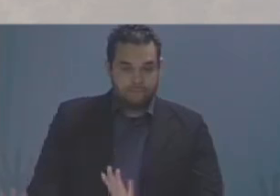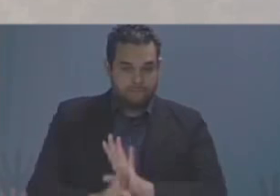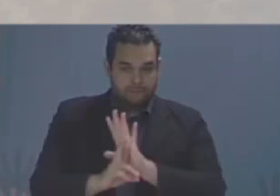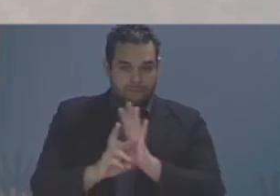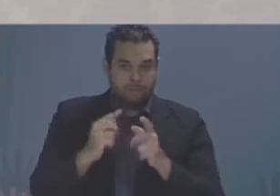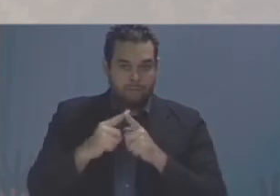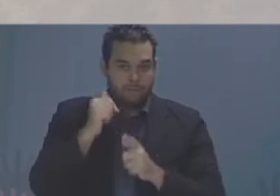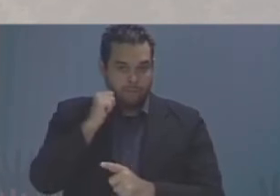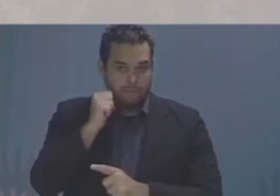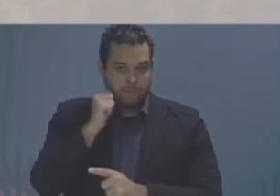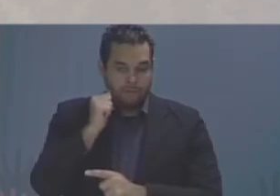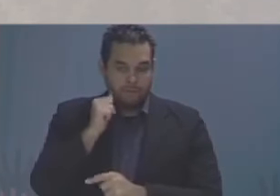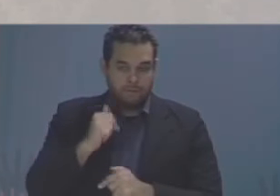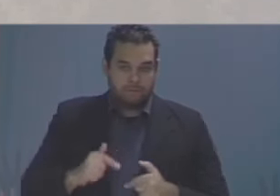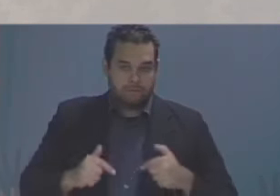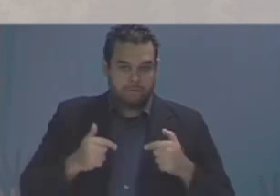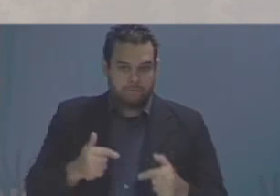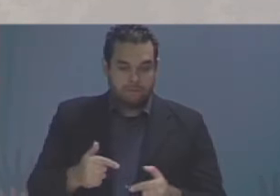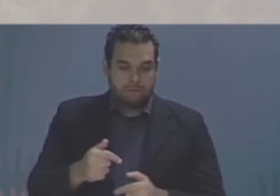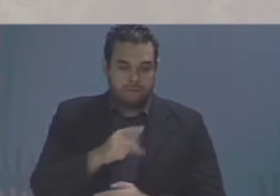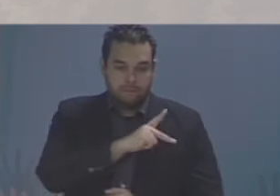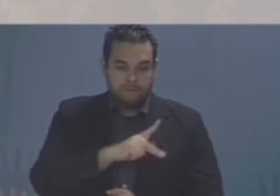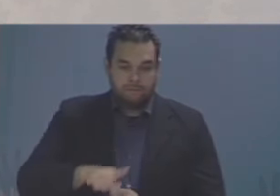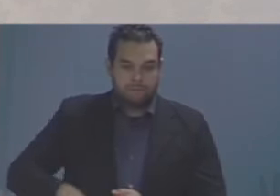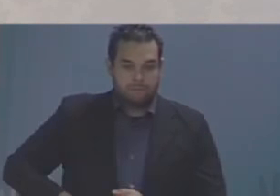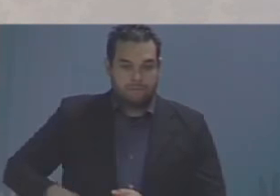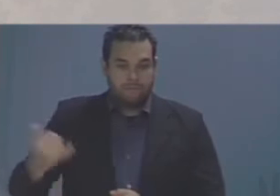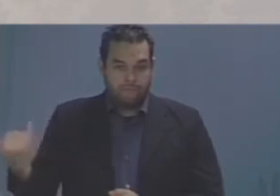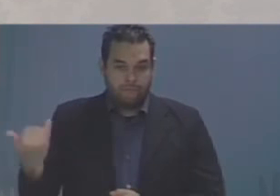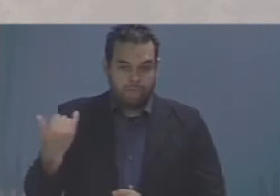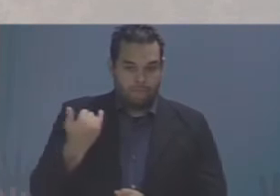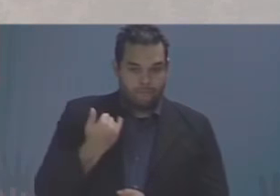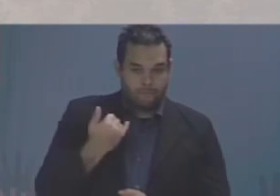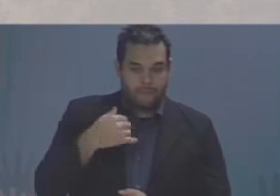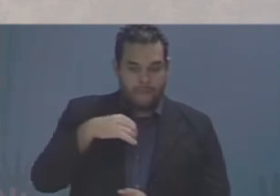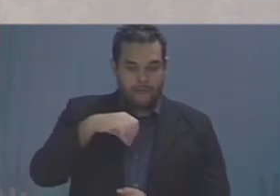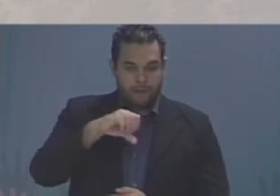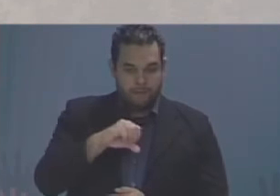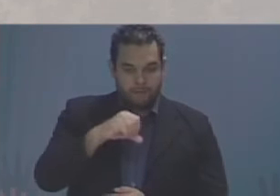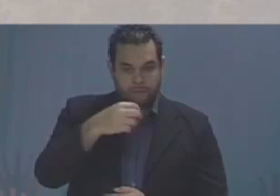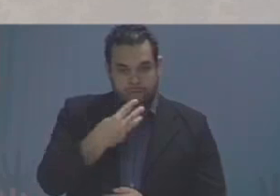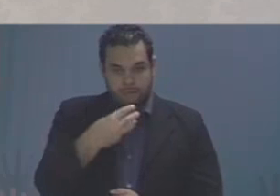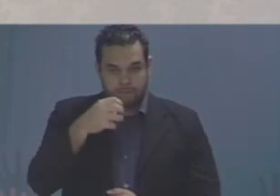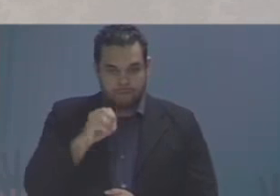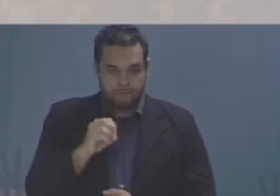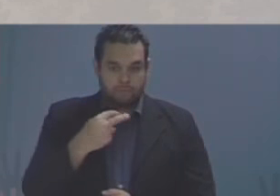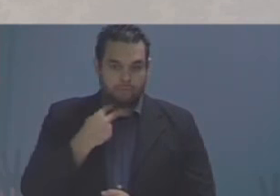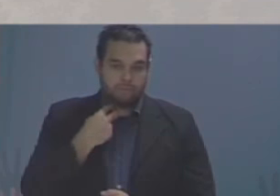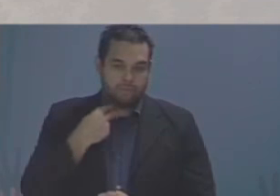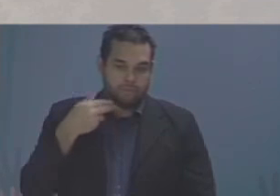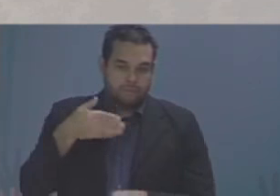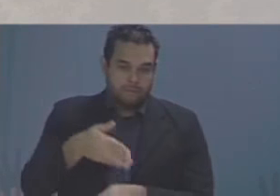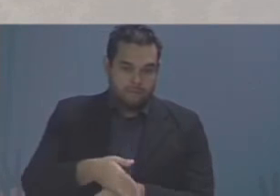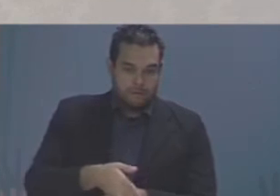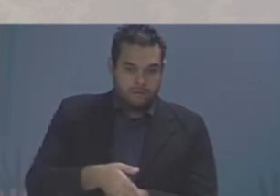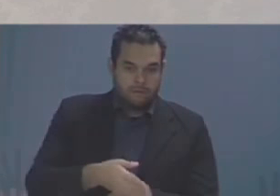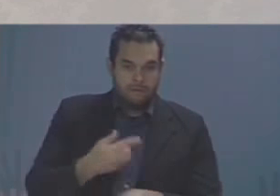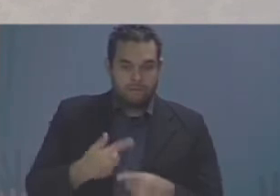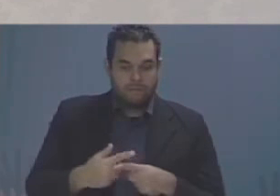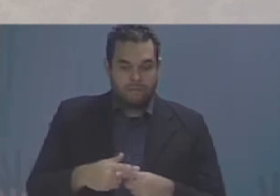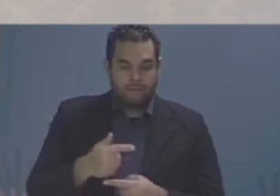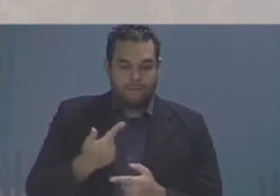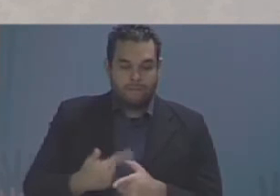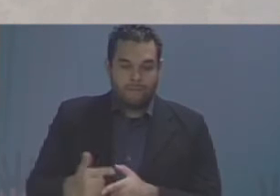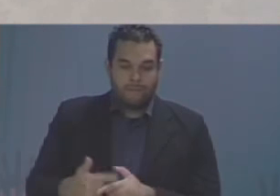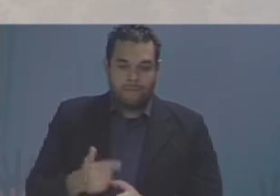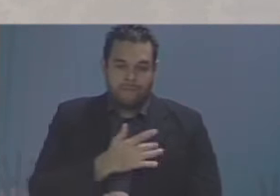pois a candidata ao cargo de a presidente nos informou hoje, às 9h30, que não estará presente por motivo de